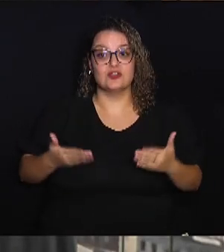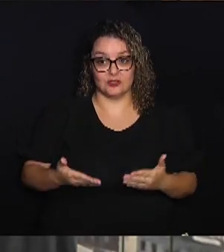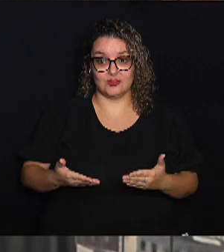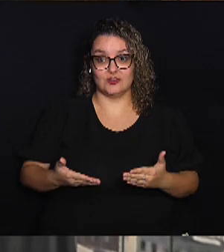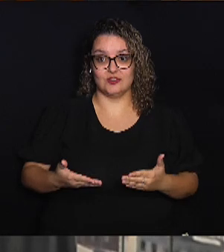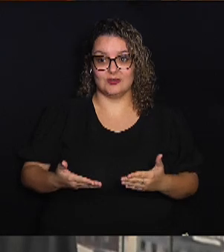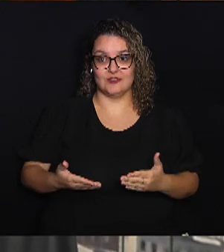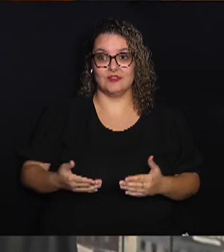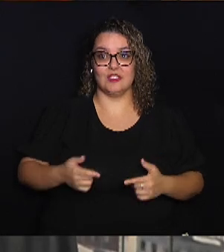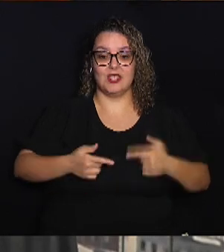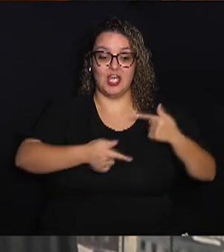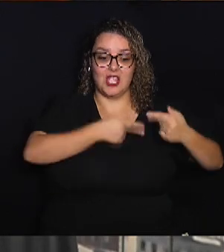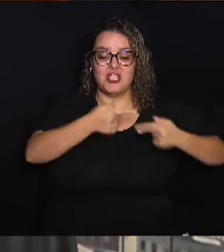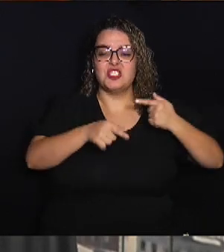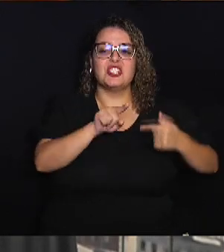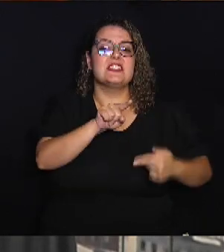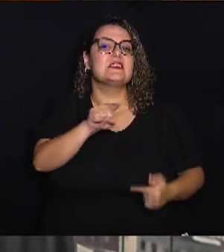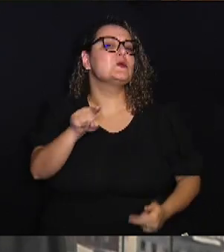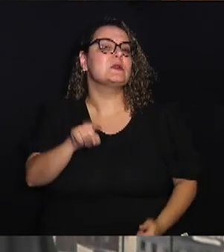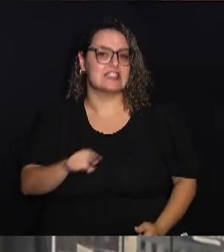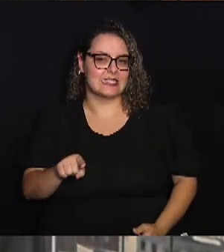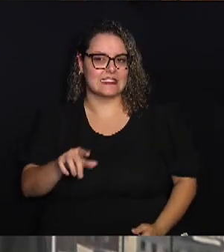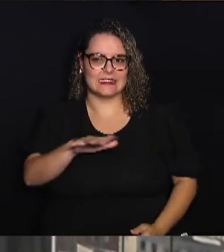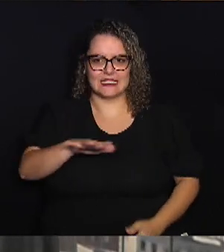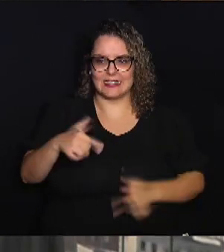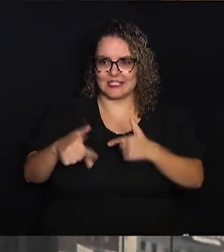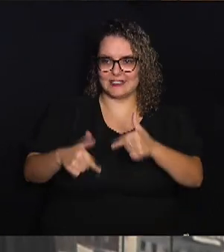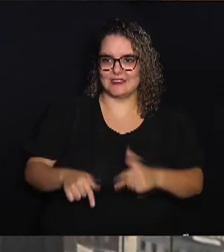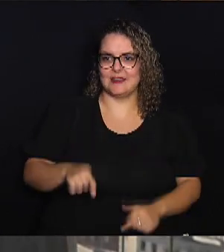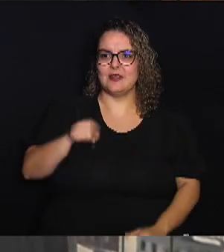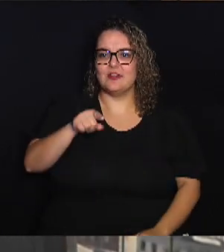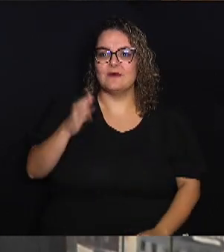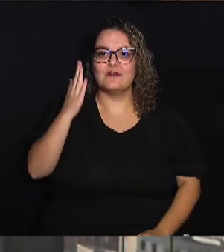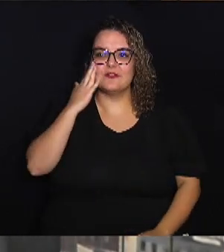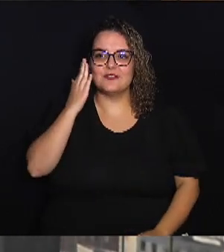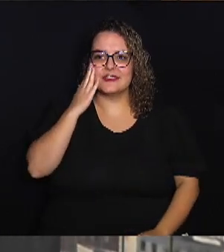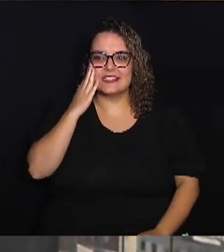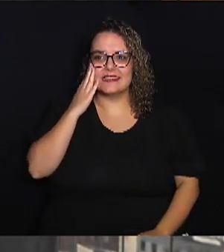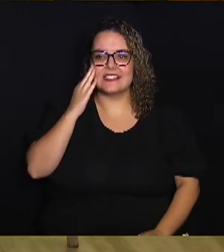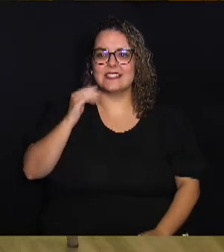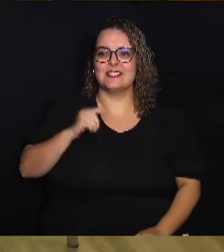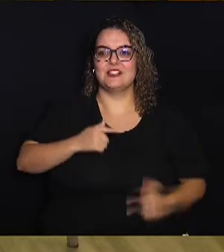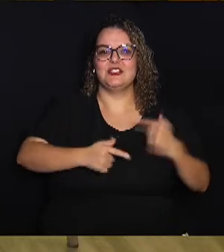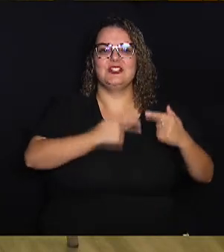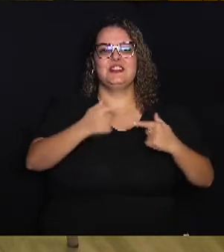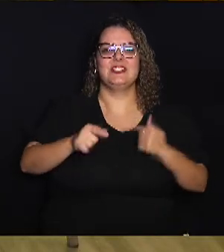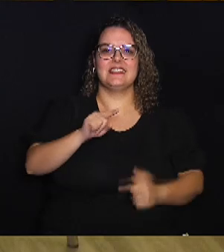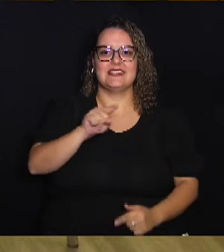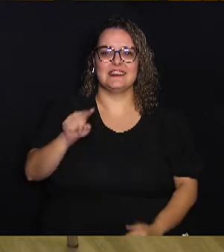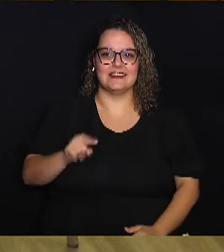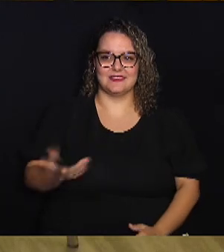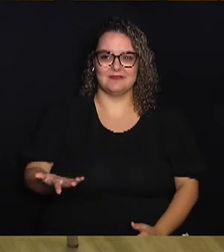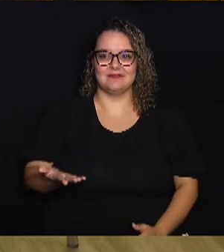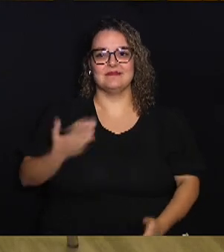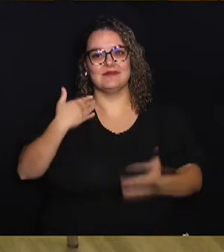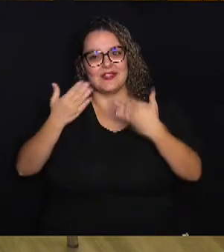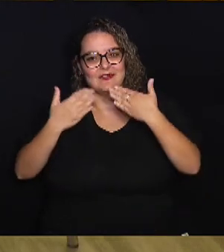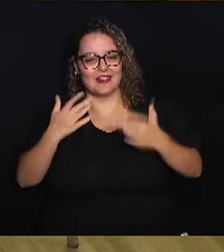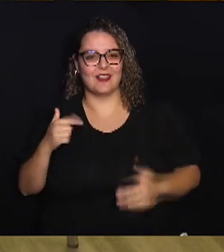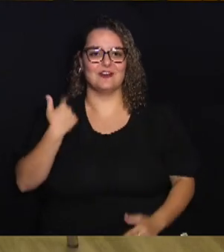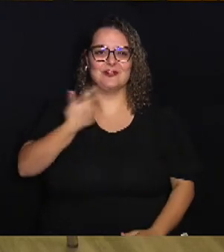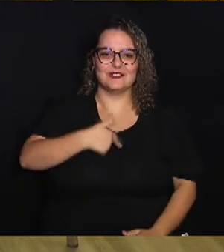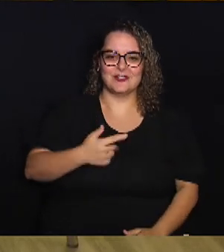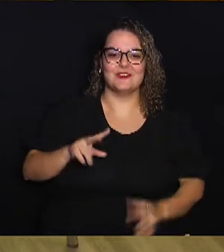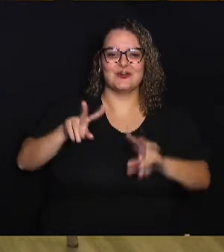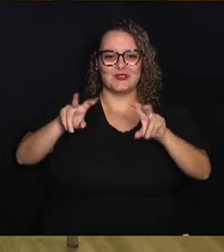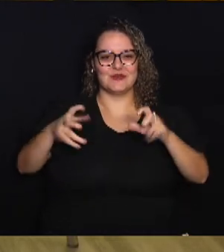a geração Z no mercado de trabalho. Você sabe o que é geração Z? Para bater um papo sobre